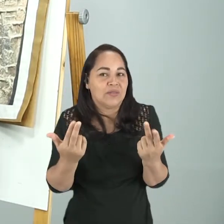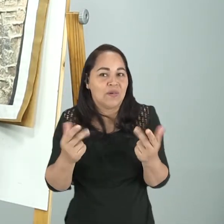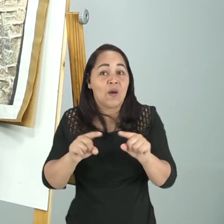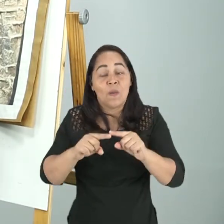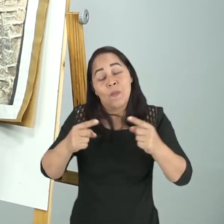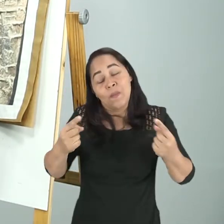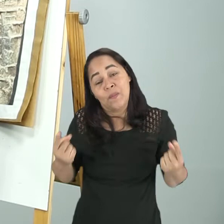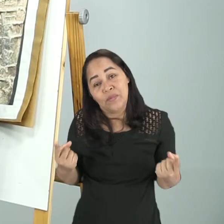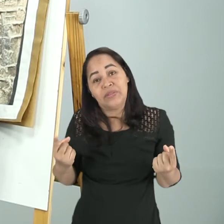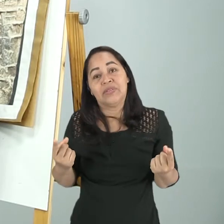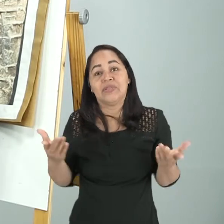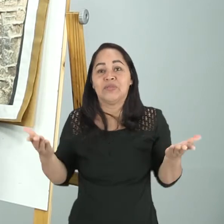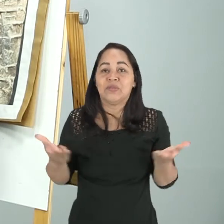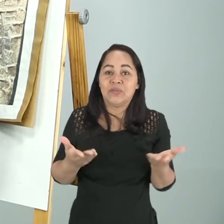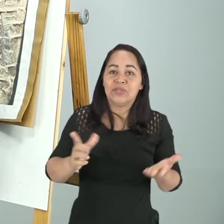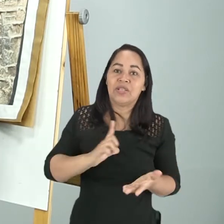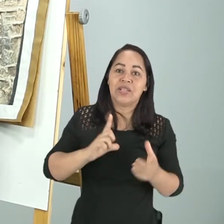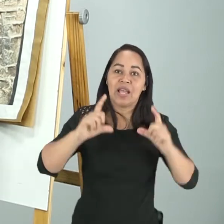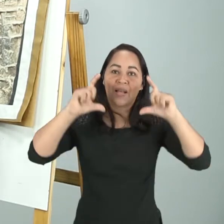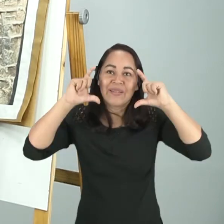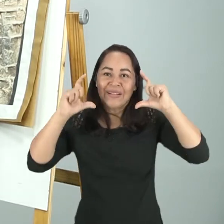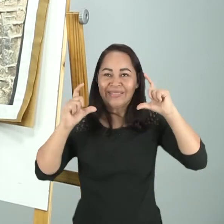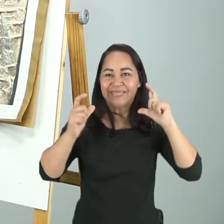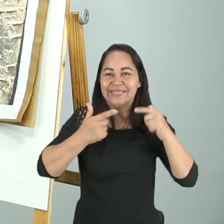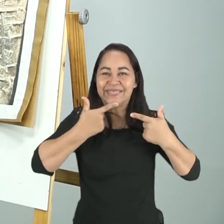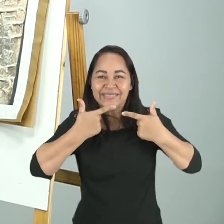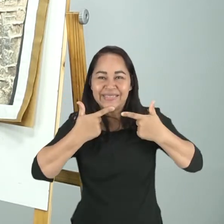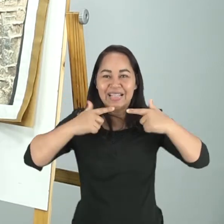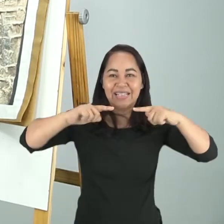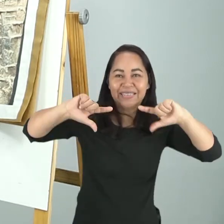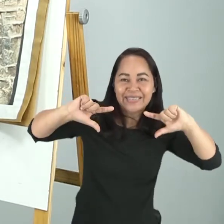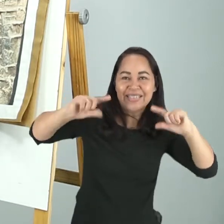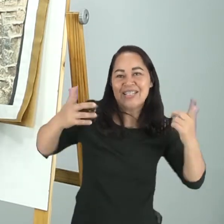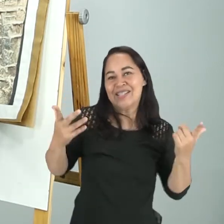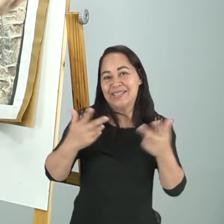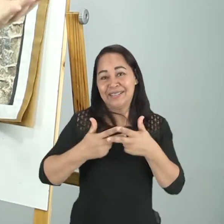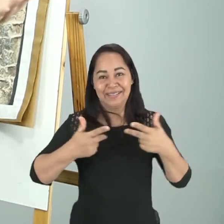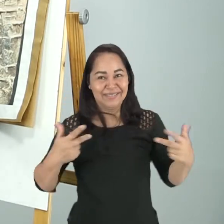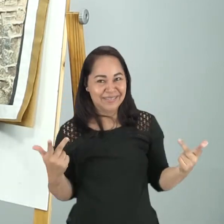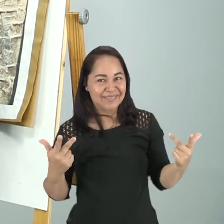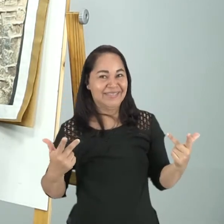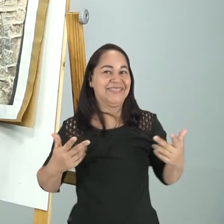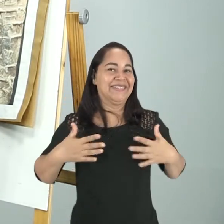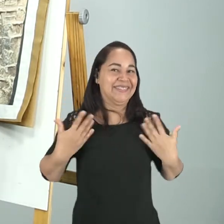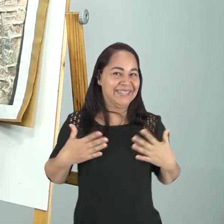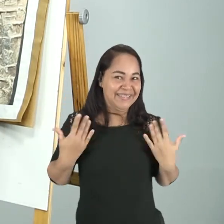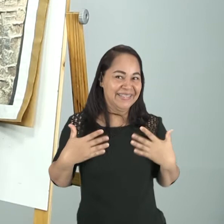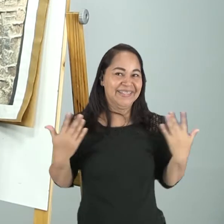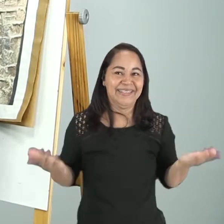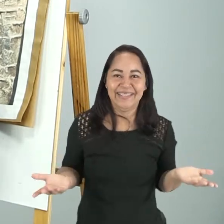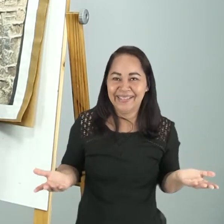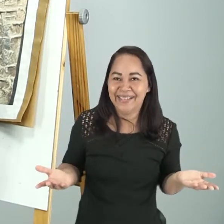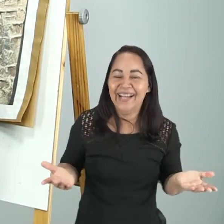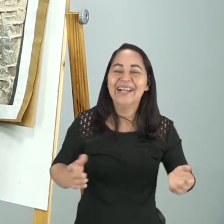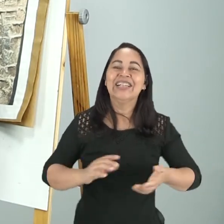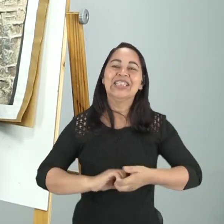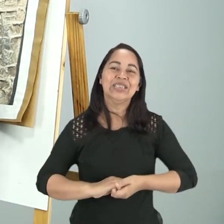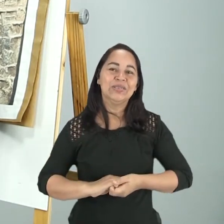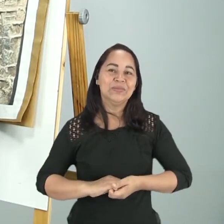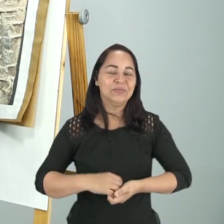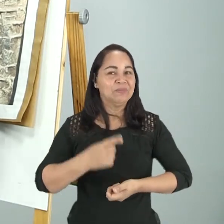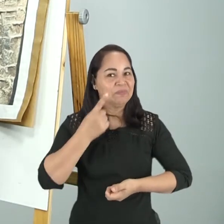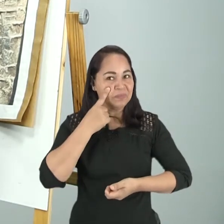emojis da época. Hoje nós usamos carinha, né? Carinha de triste, de feliz, de alegria. Vocês já viram